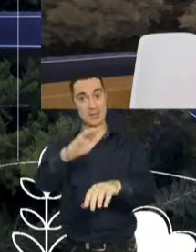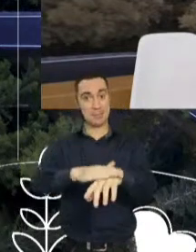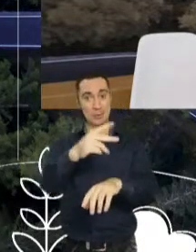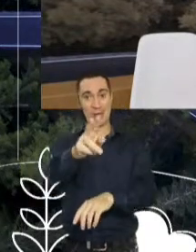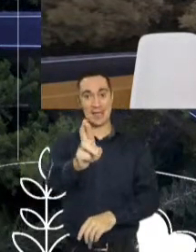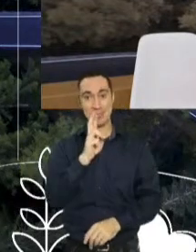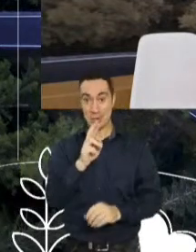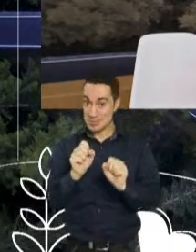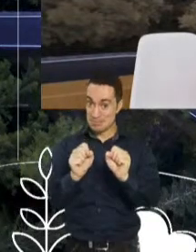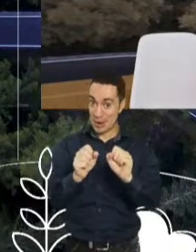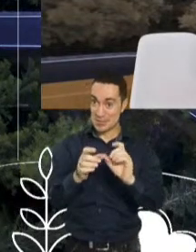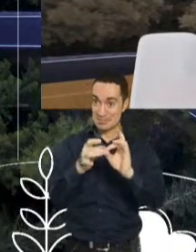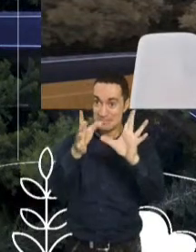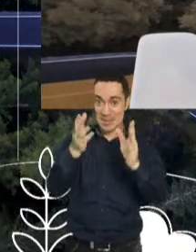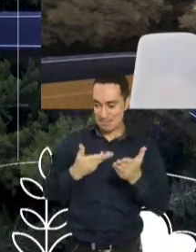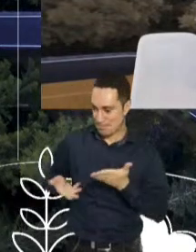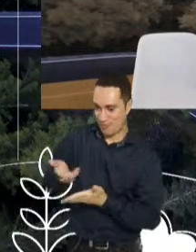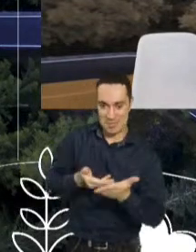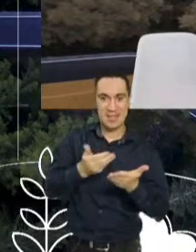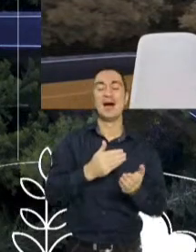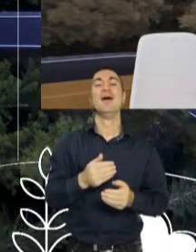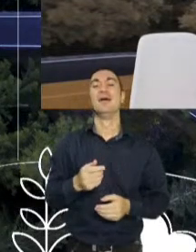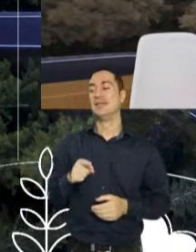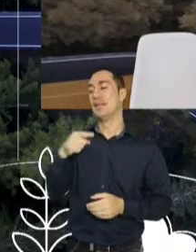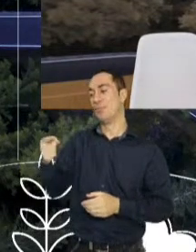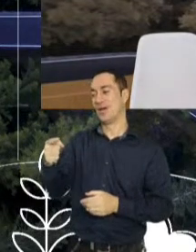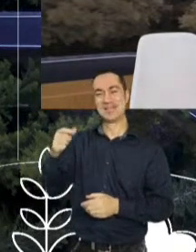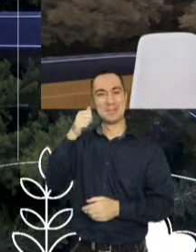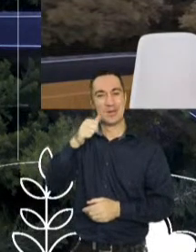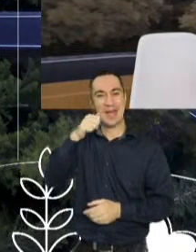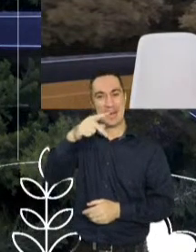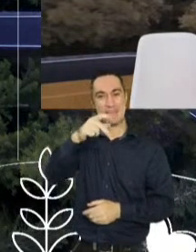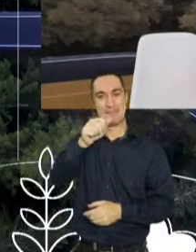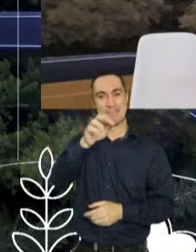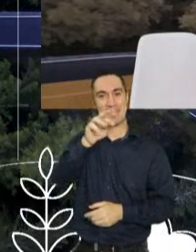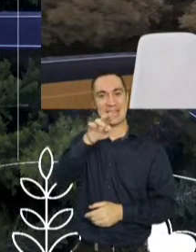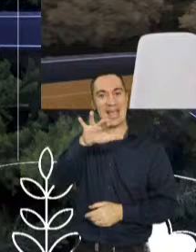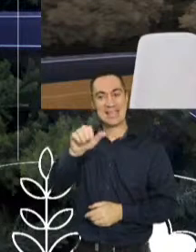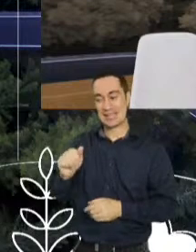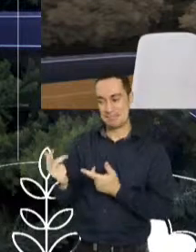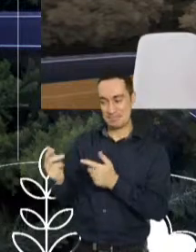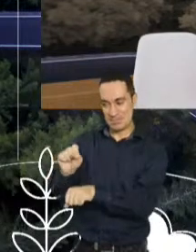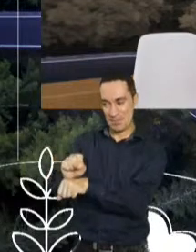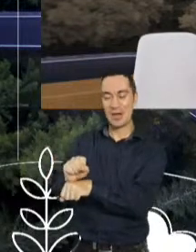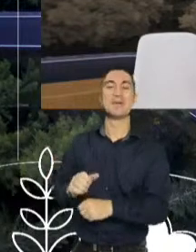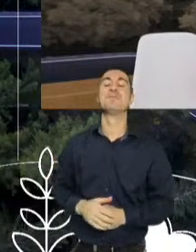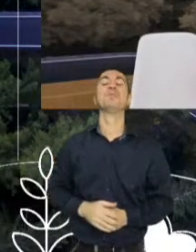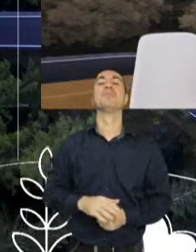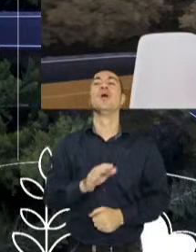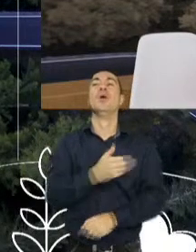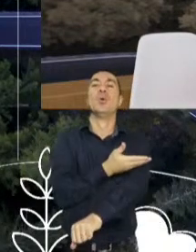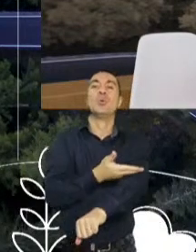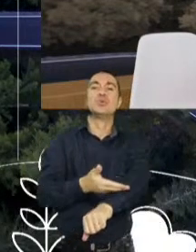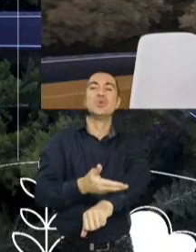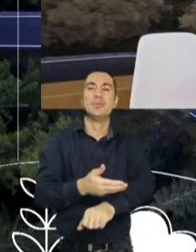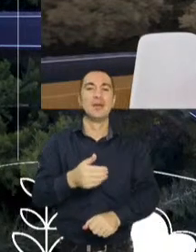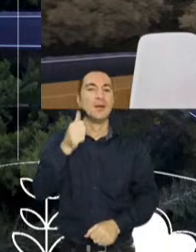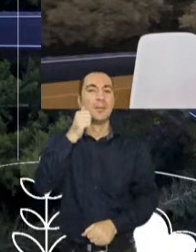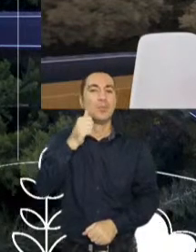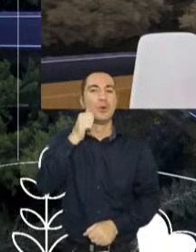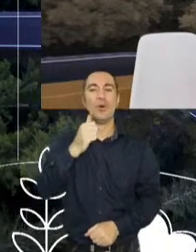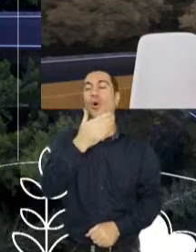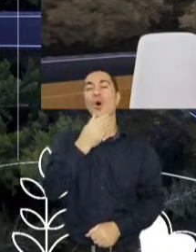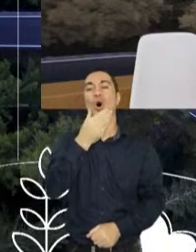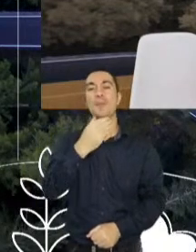pergunta para o senhor para me movimentar, para me achará em um minutinho, Patrícia. O nosso colega